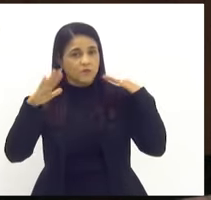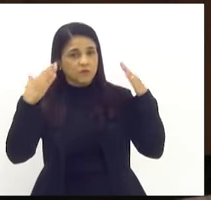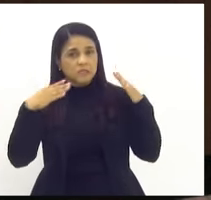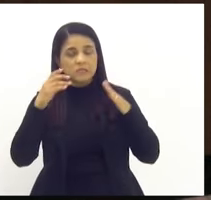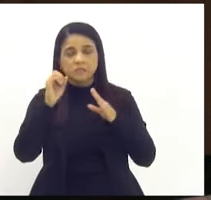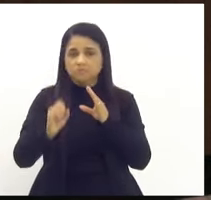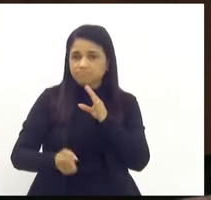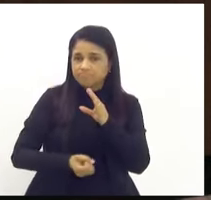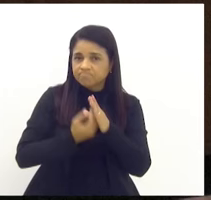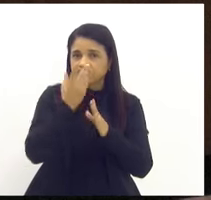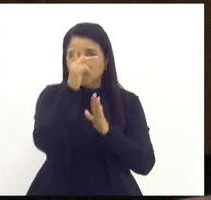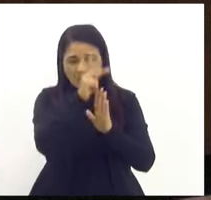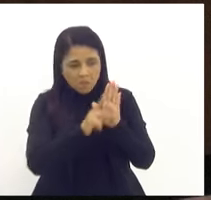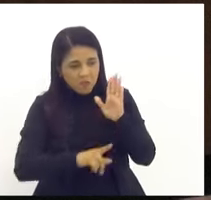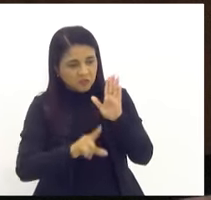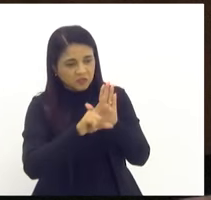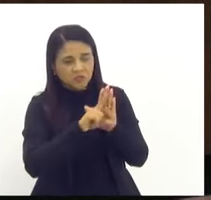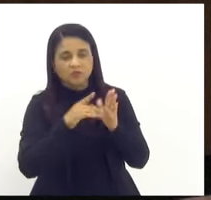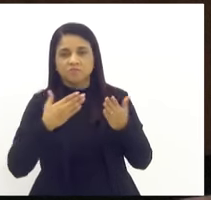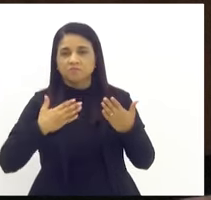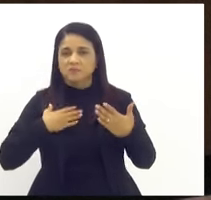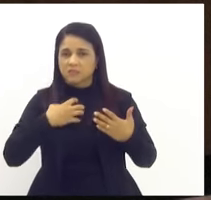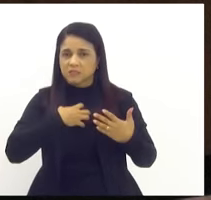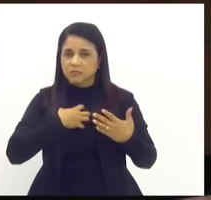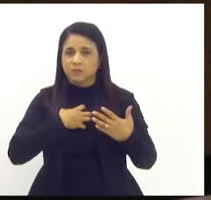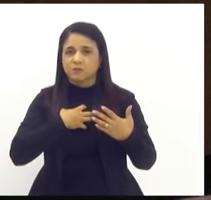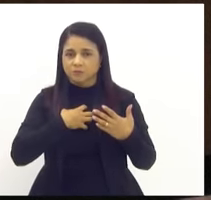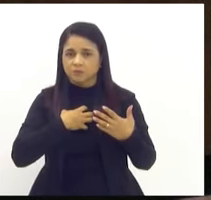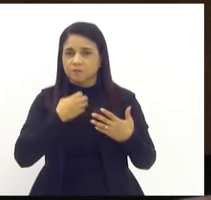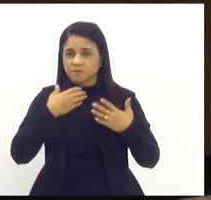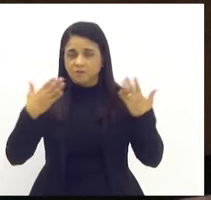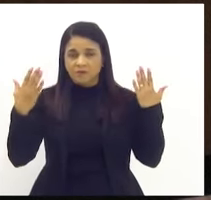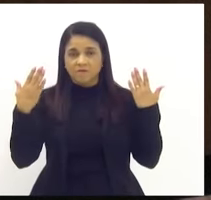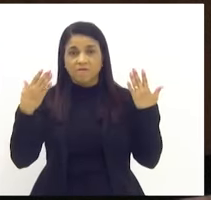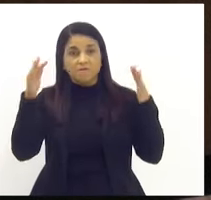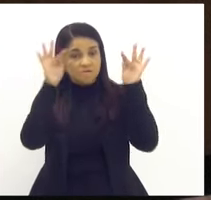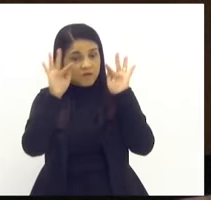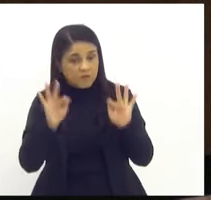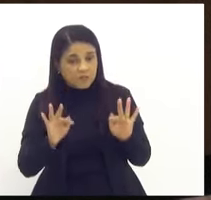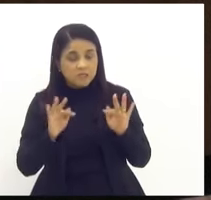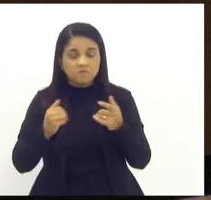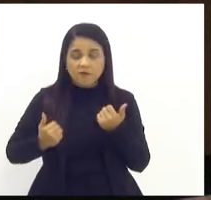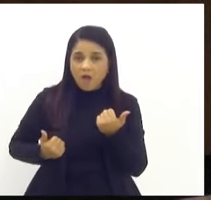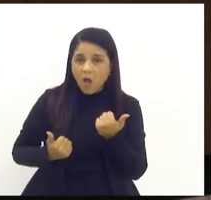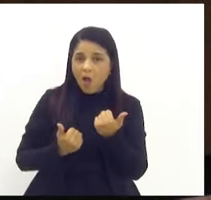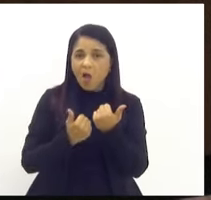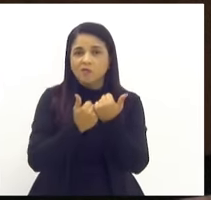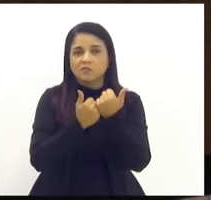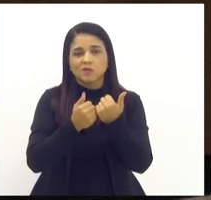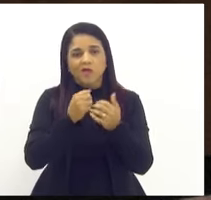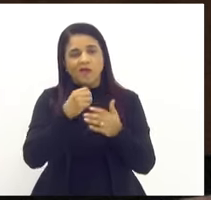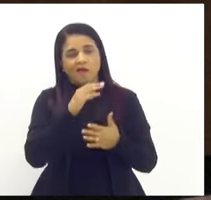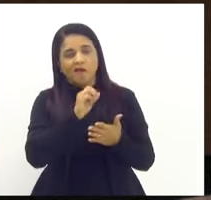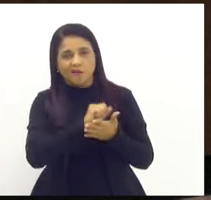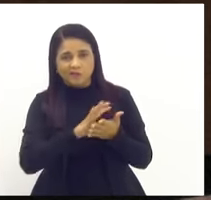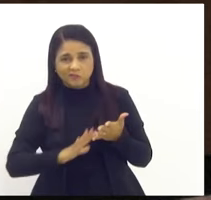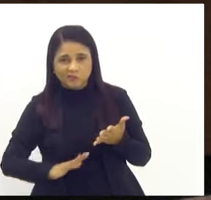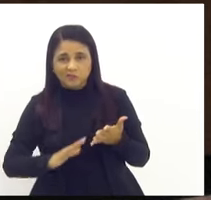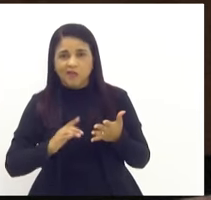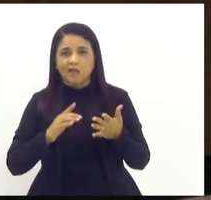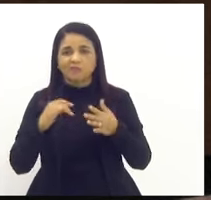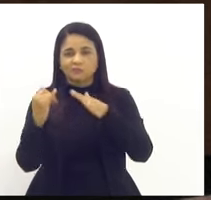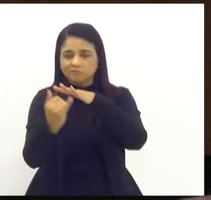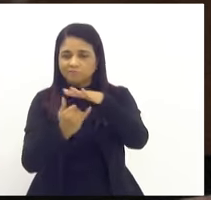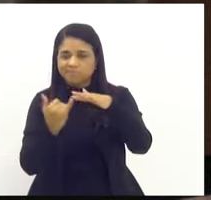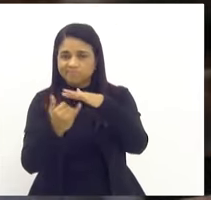desse relevante projeto que muito vai auxiliar no nas atividades desta entidade que